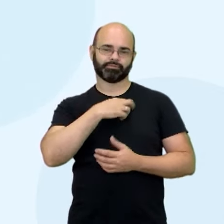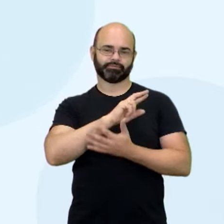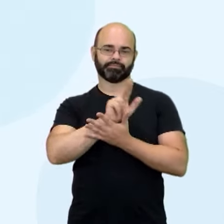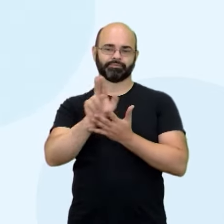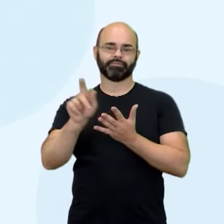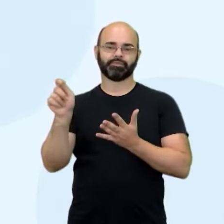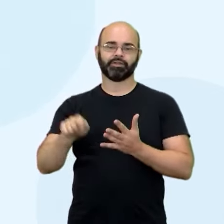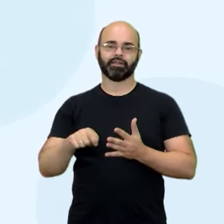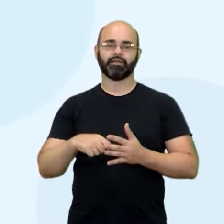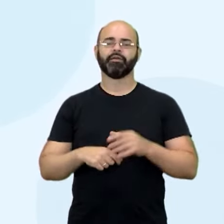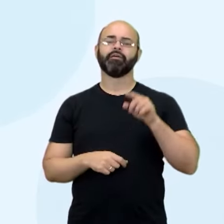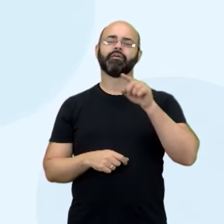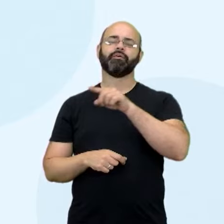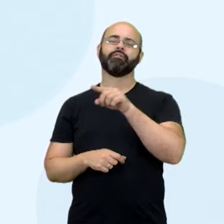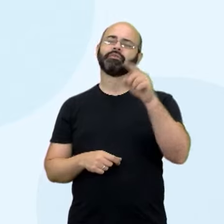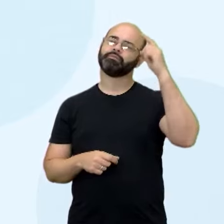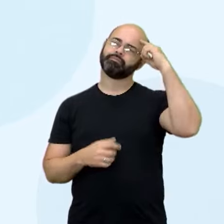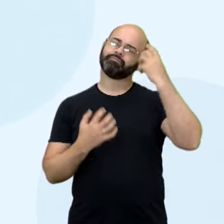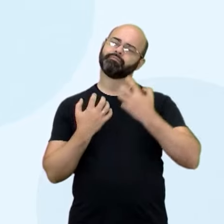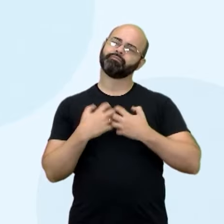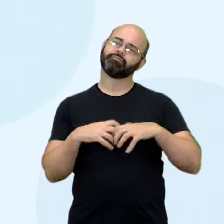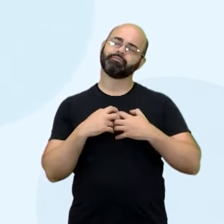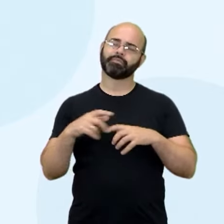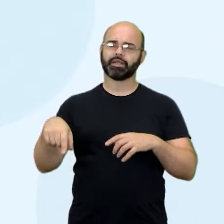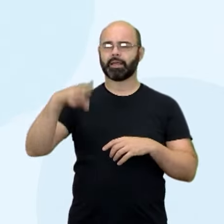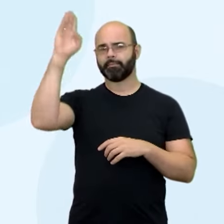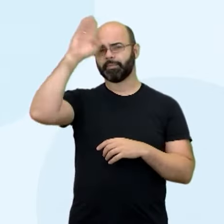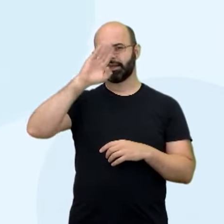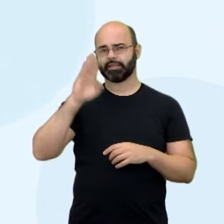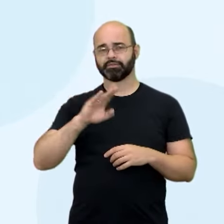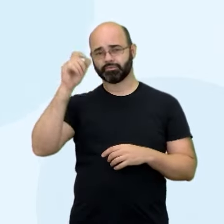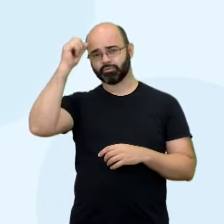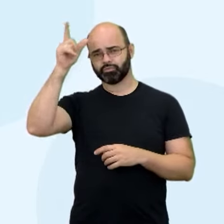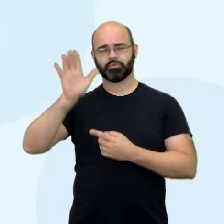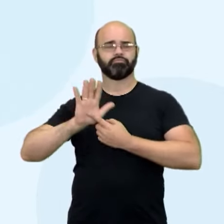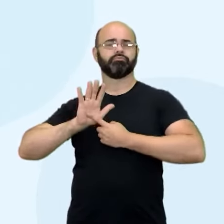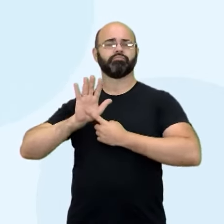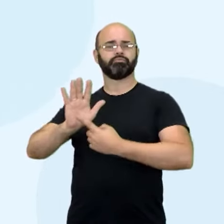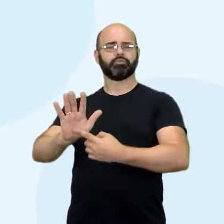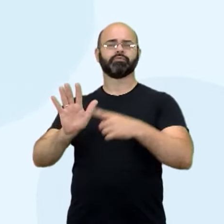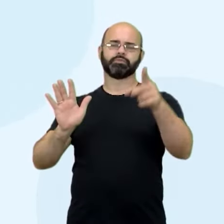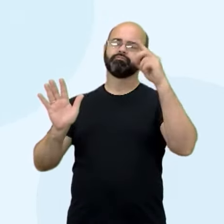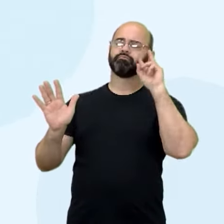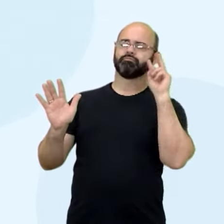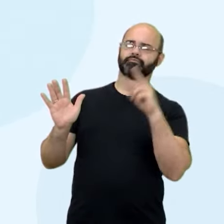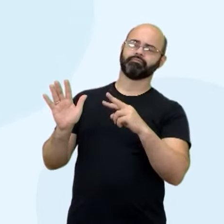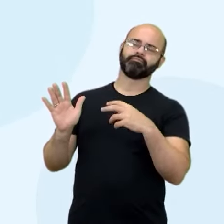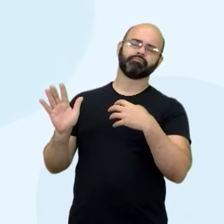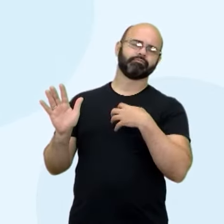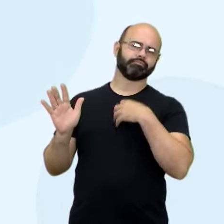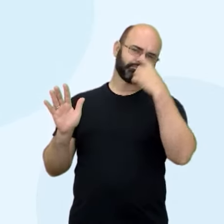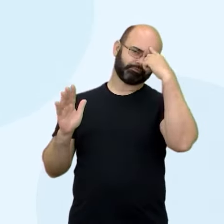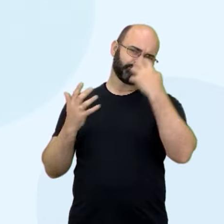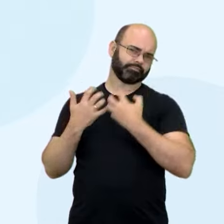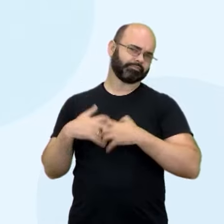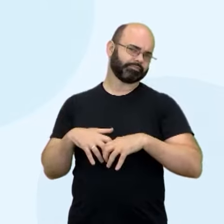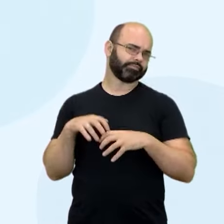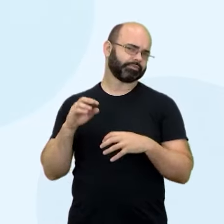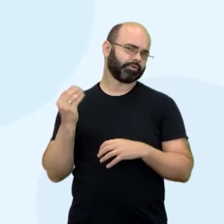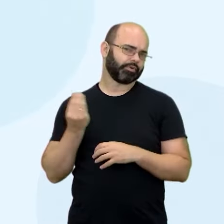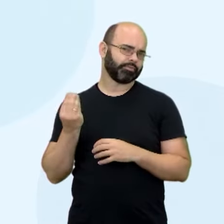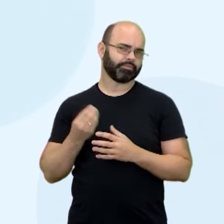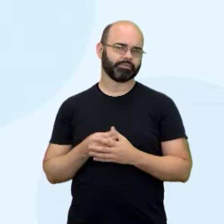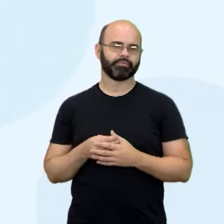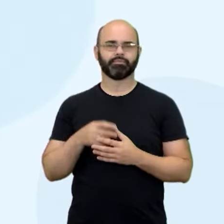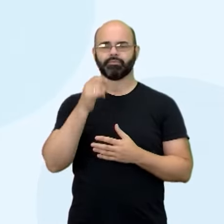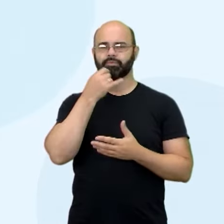reflexões a respeito das manifestações culturais brasileiras? Então, nós já vimos alguns patrimônios e manifestações, eu vou citar aqui. Falamos